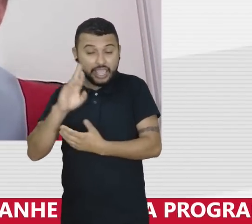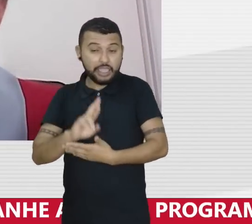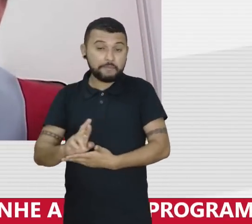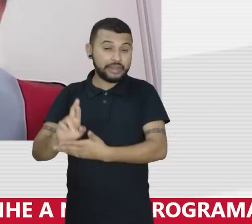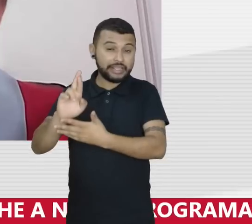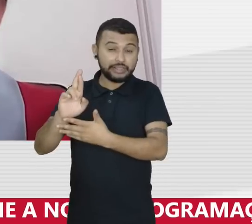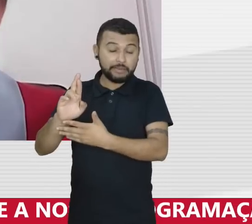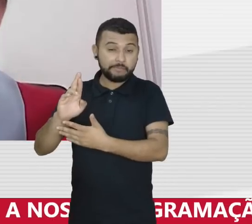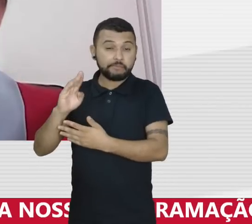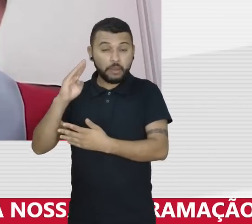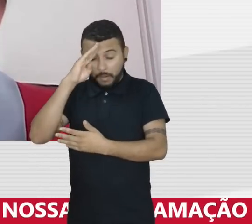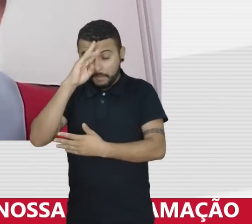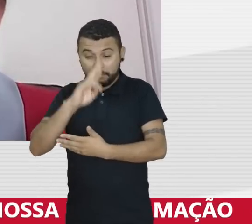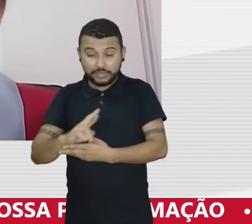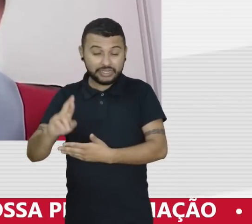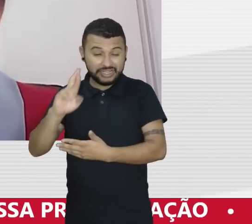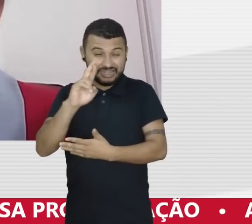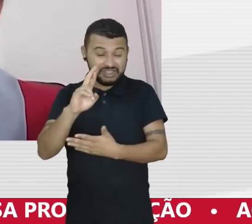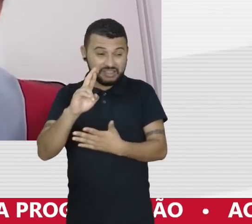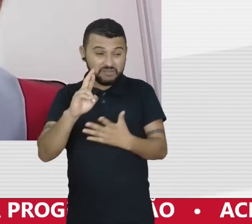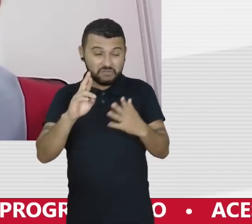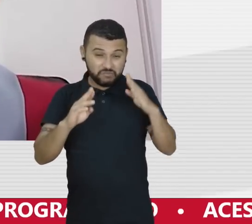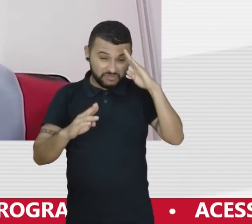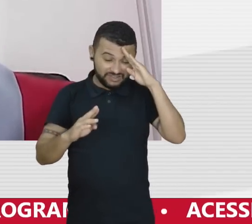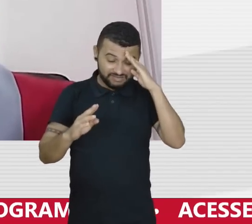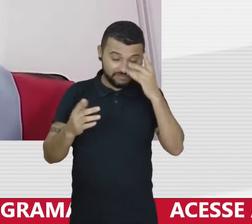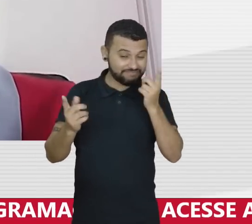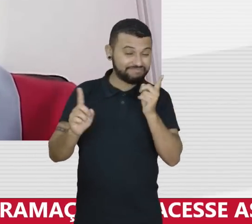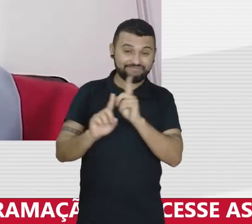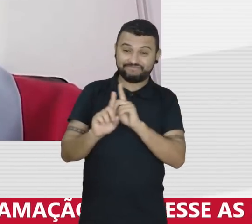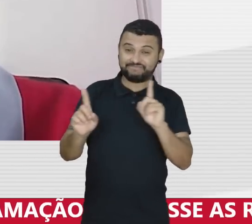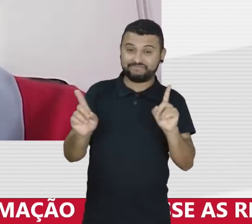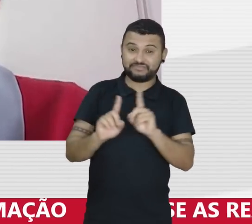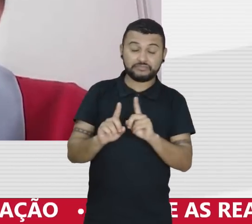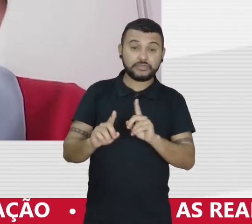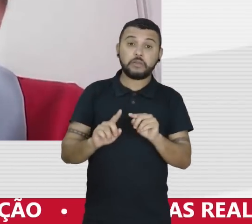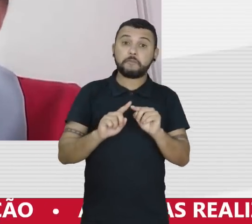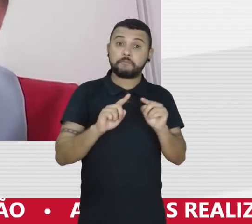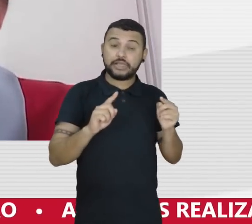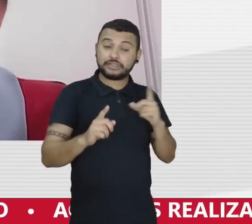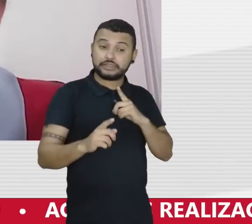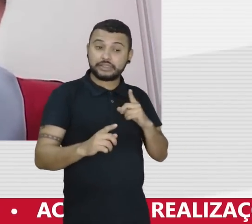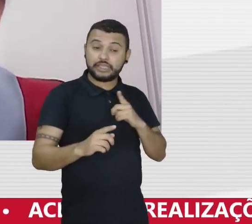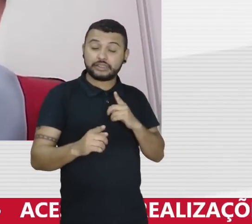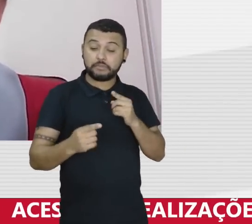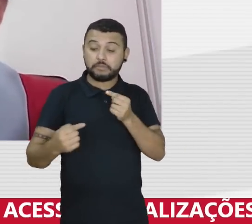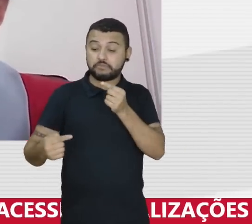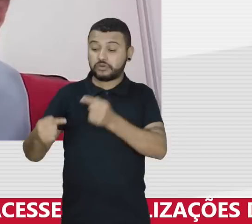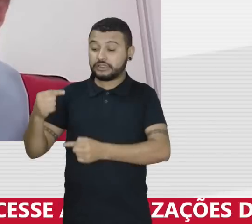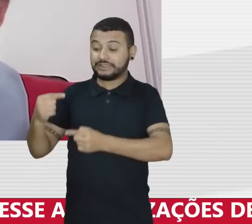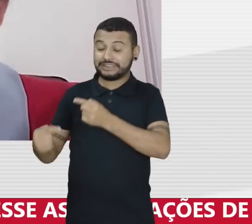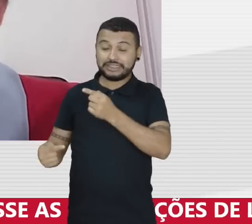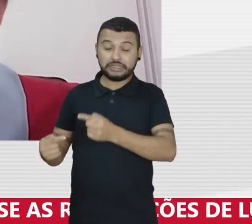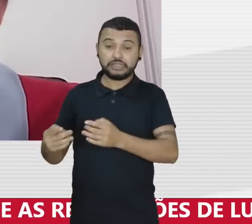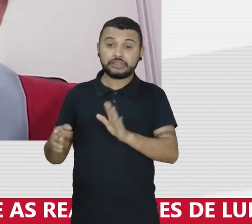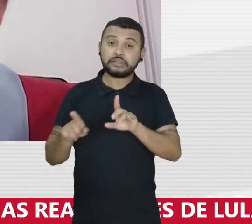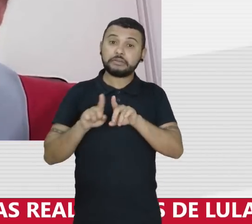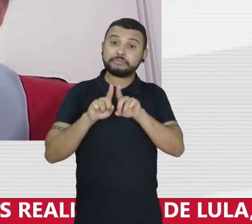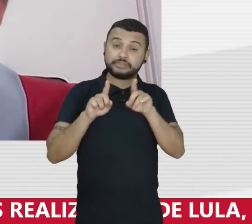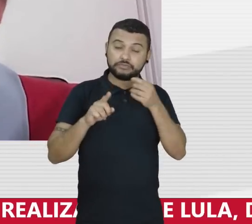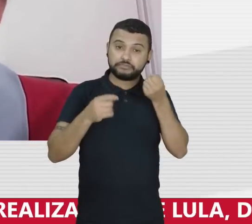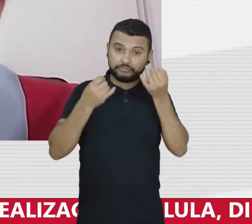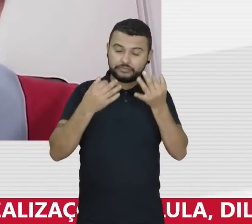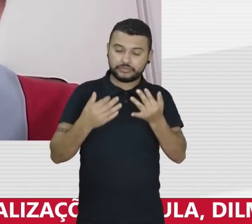representante político das Forças Armadas. Agora, há uma politização brutal, né,